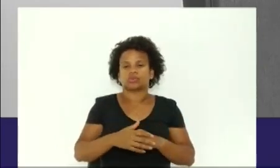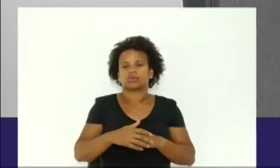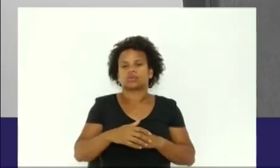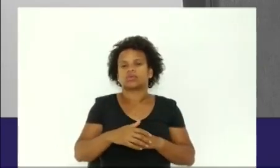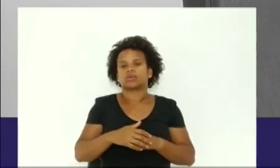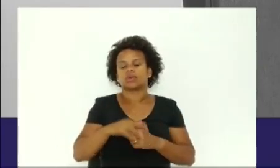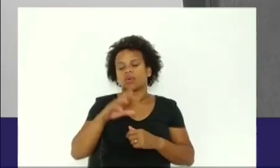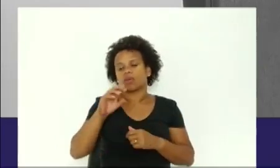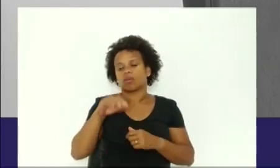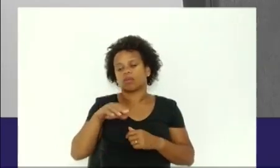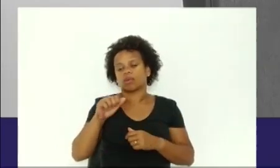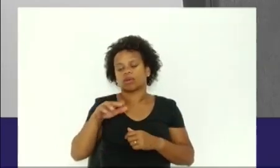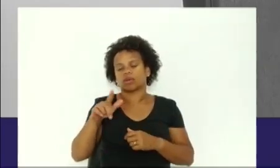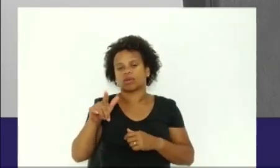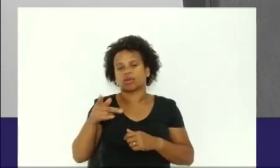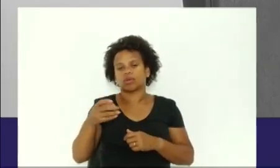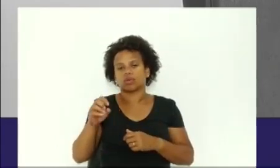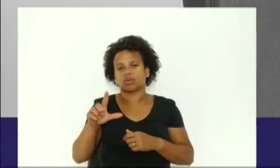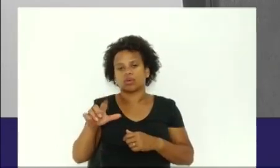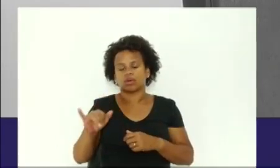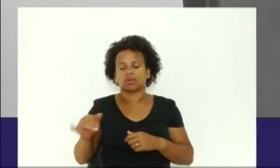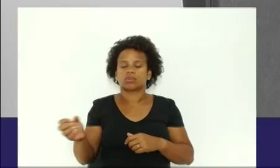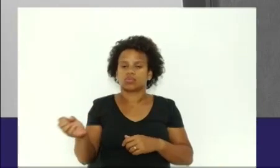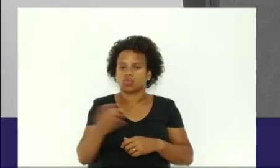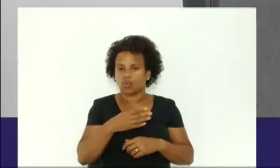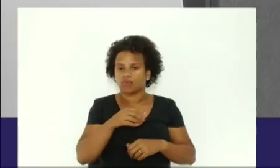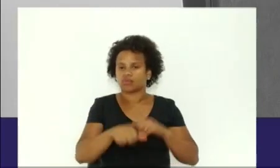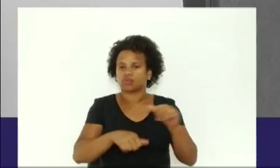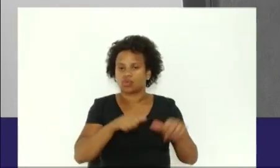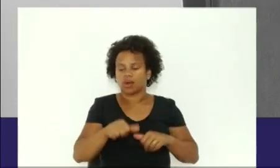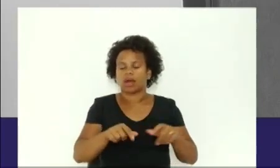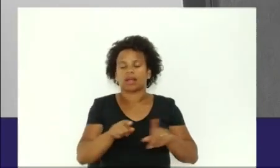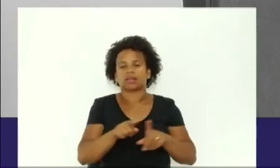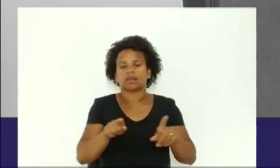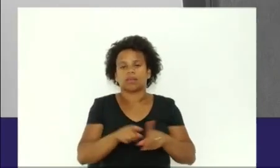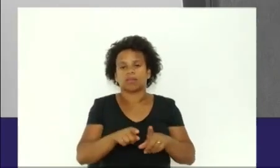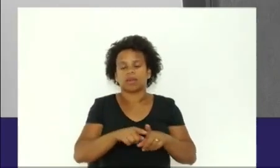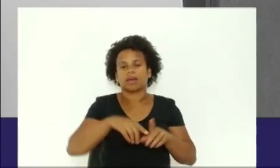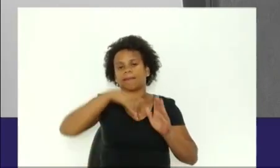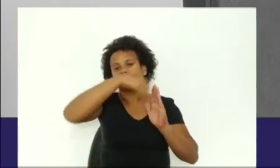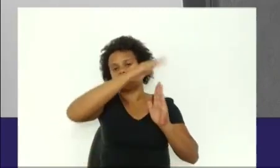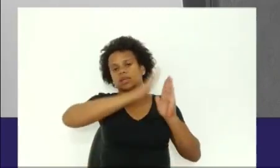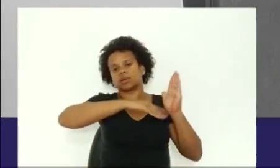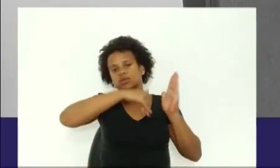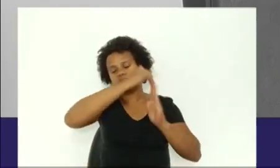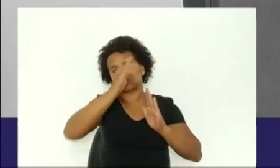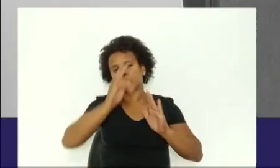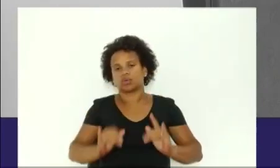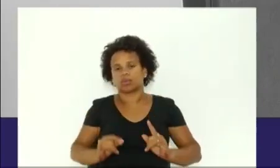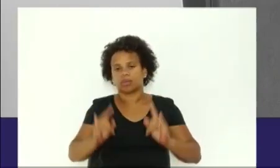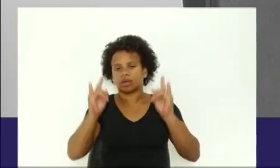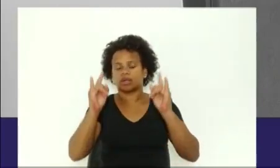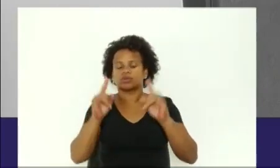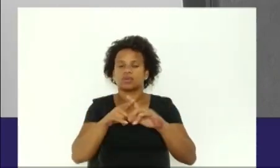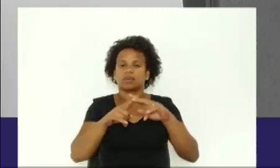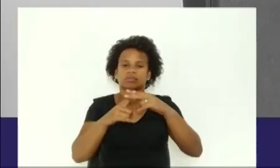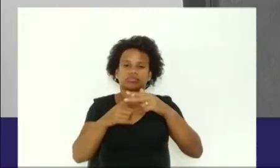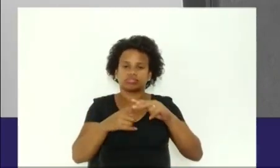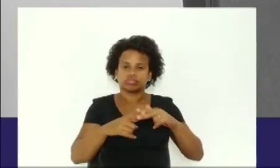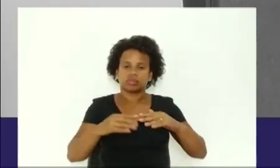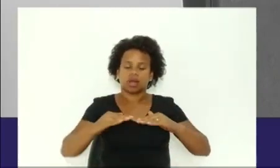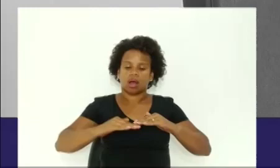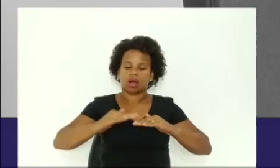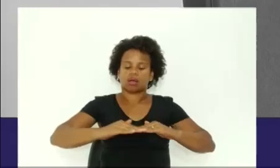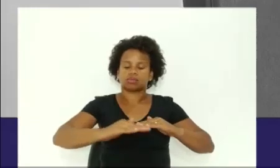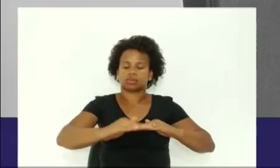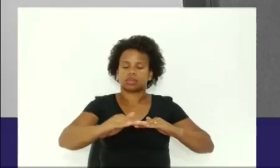Romagnoli por colchonetes novos, bem como realizar a pintura do prédio e a manutenção do calçamento do entorno do